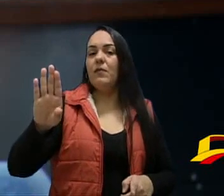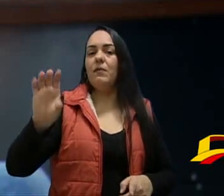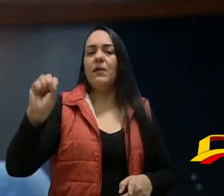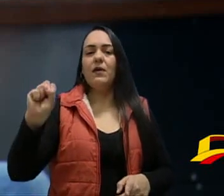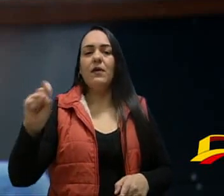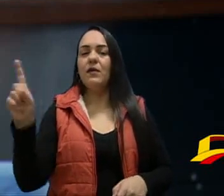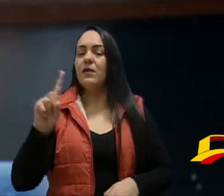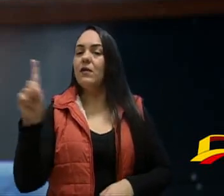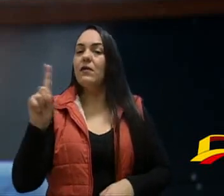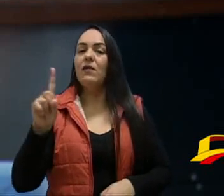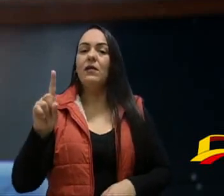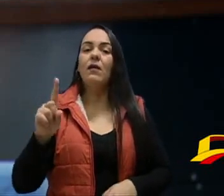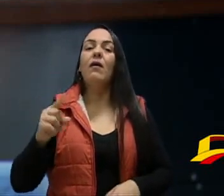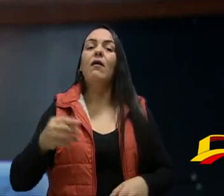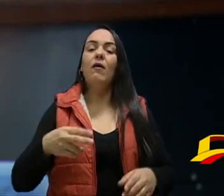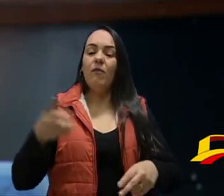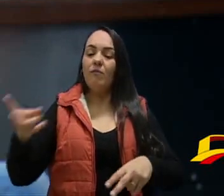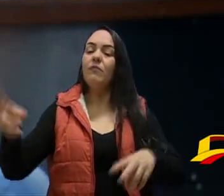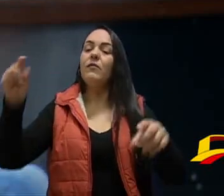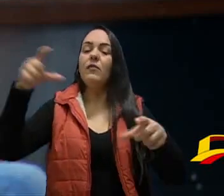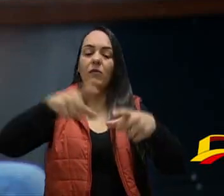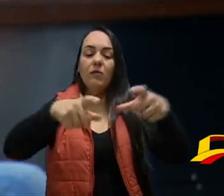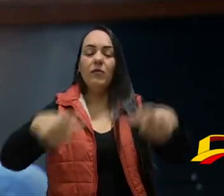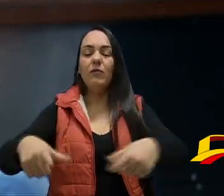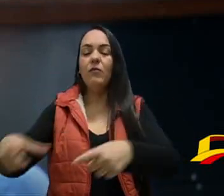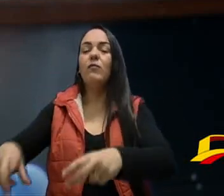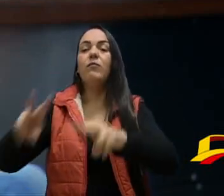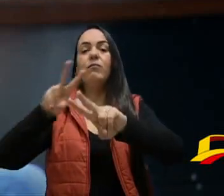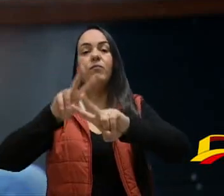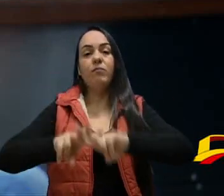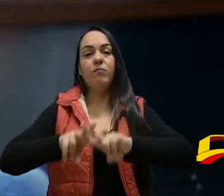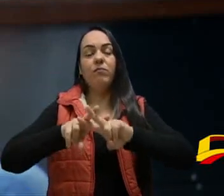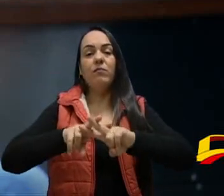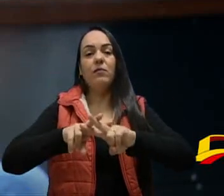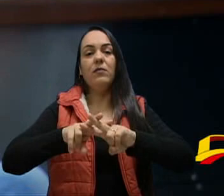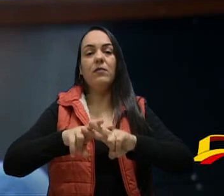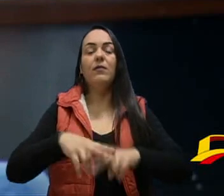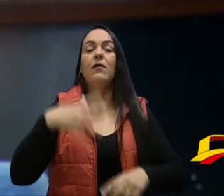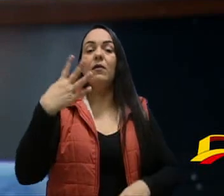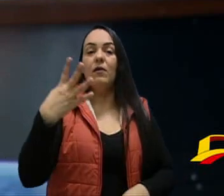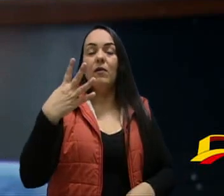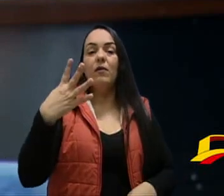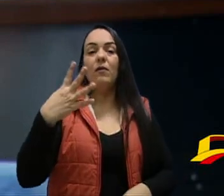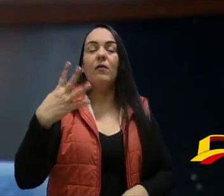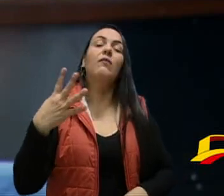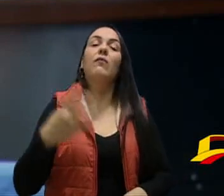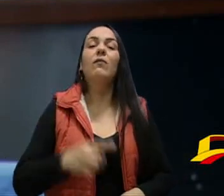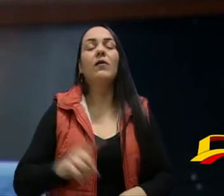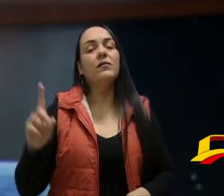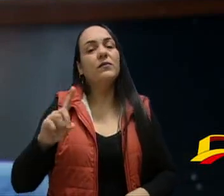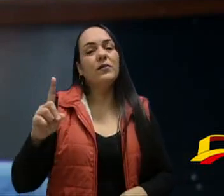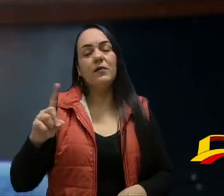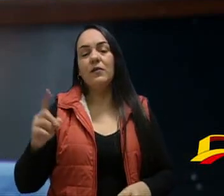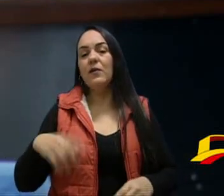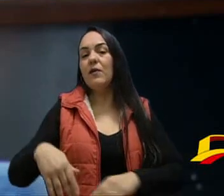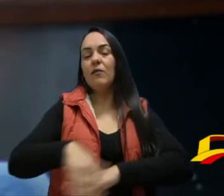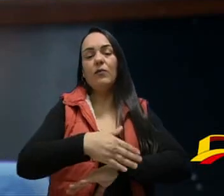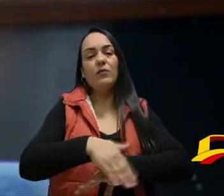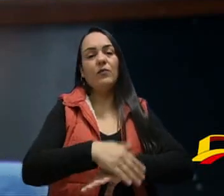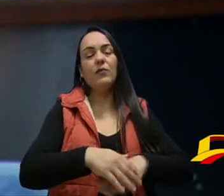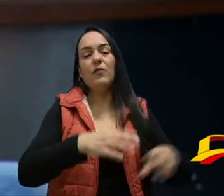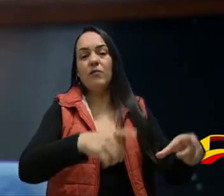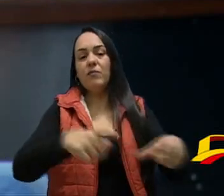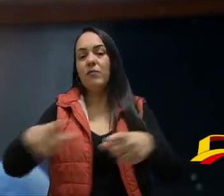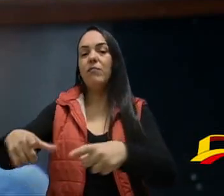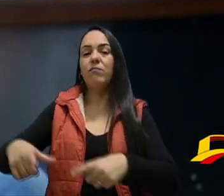comunidade não não é assim os outros casos que tem na aparecidinha são em quatro condomínios não é no bairro da aparecidinha